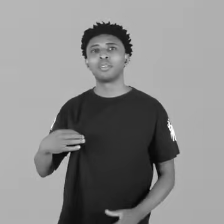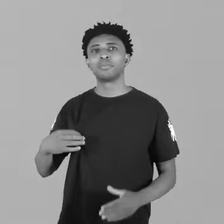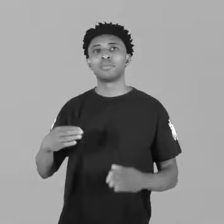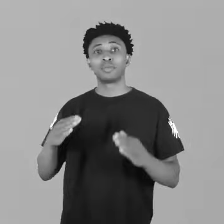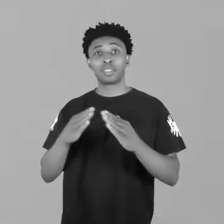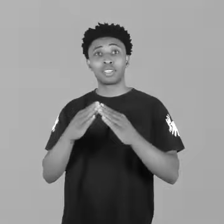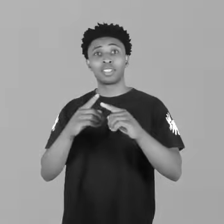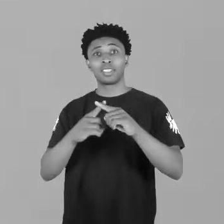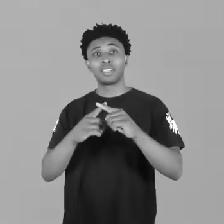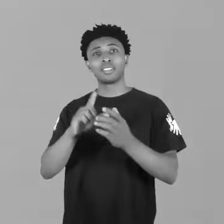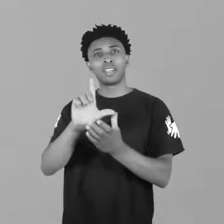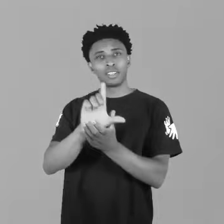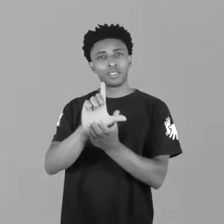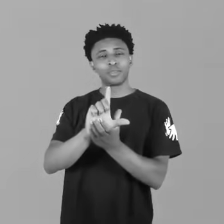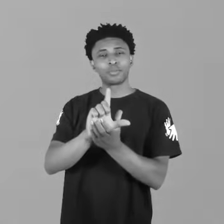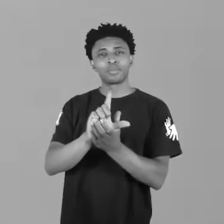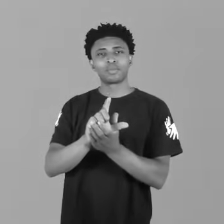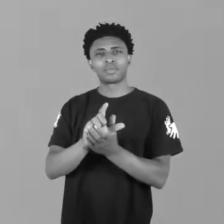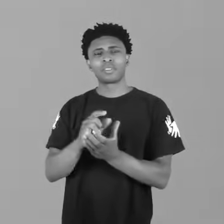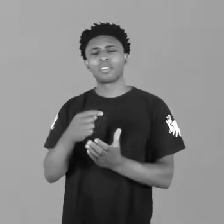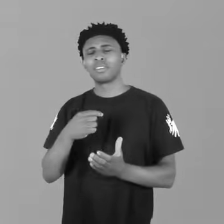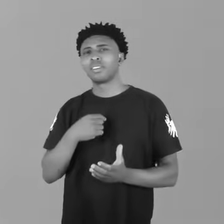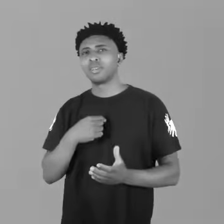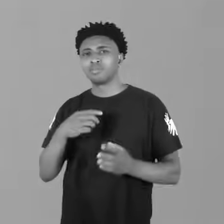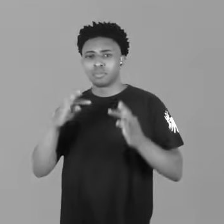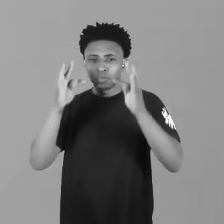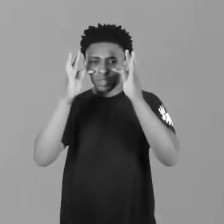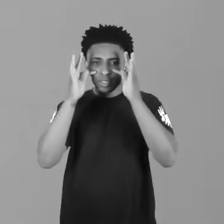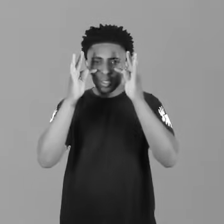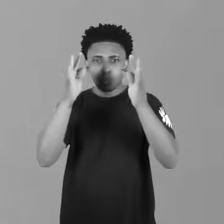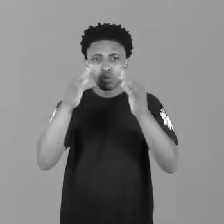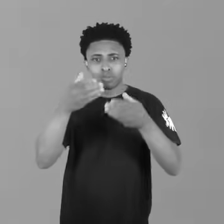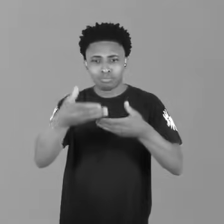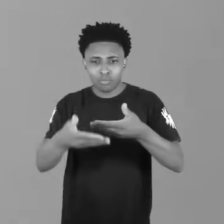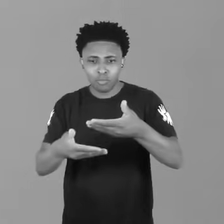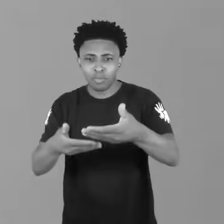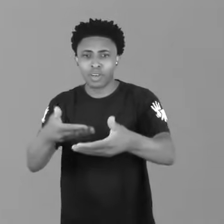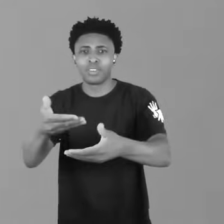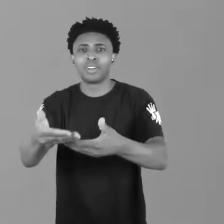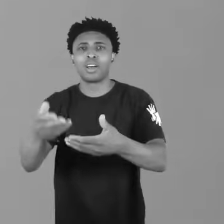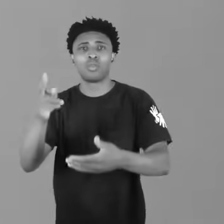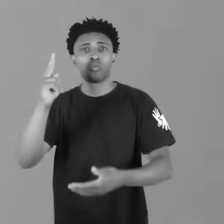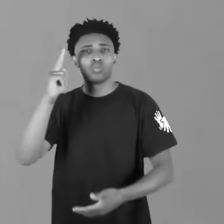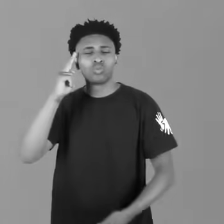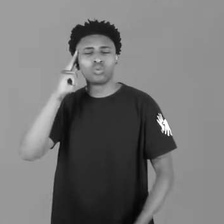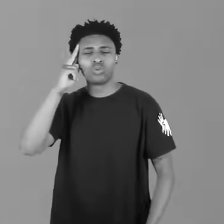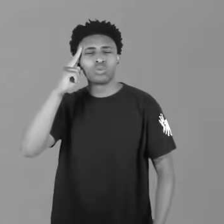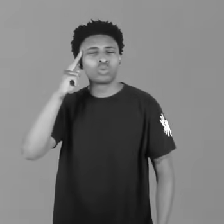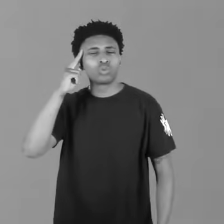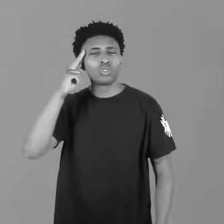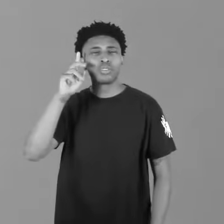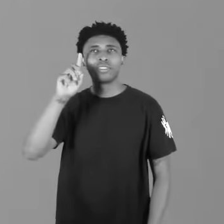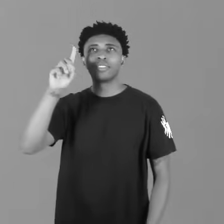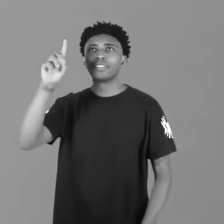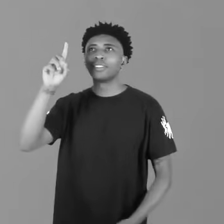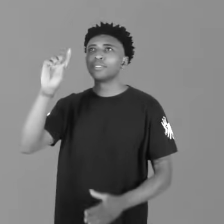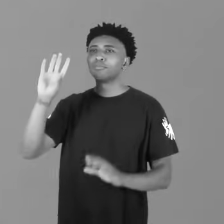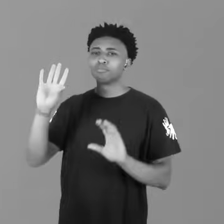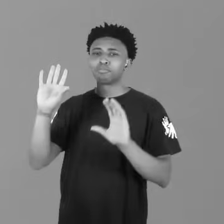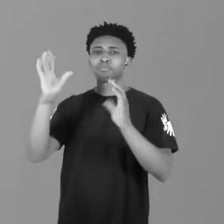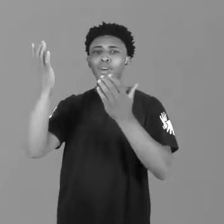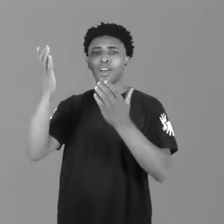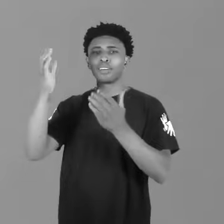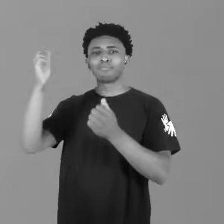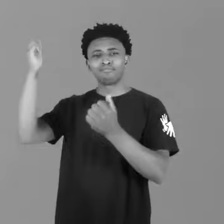Bipower. Venho através deste testemunho compartilhar os sonhos que Deus realiza pela sua maravilhosa